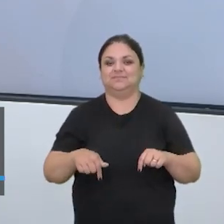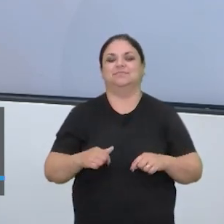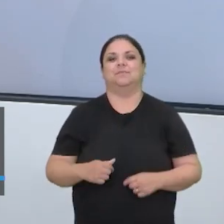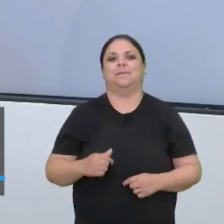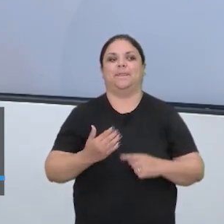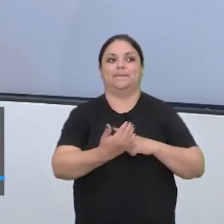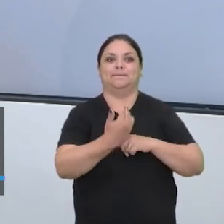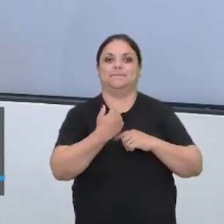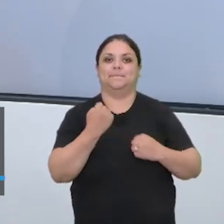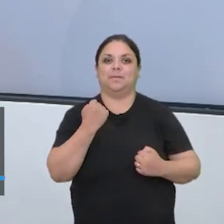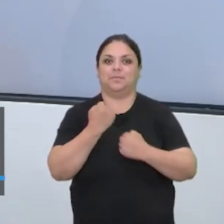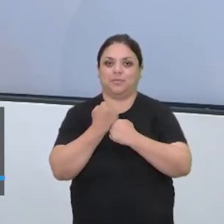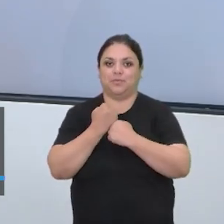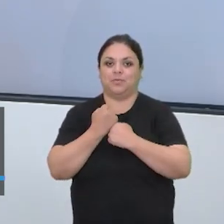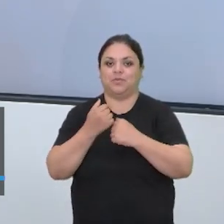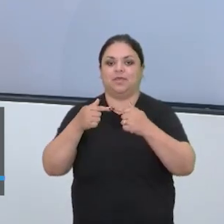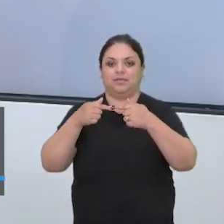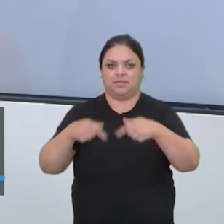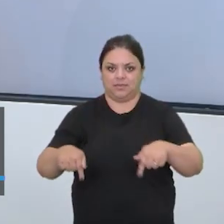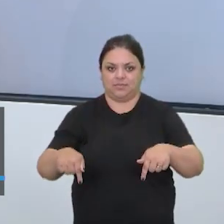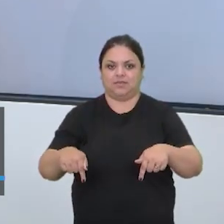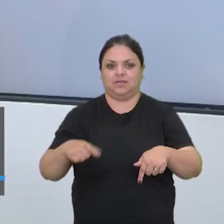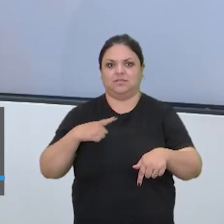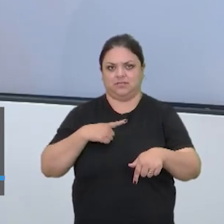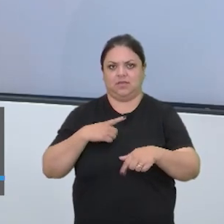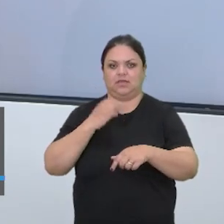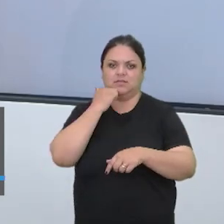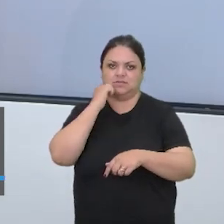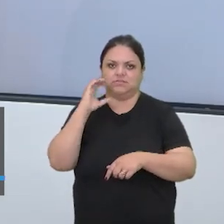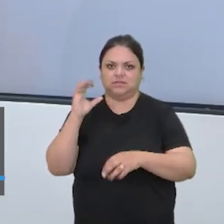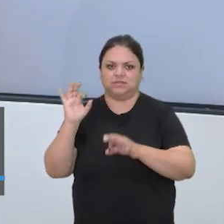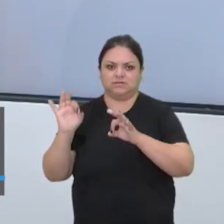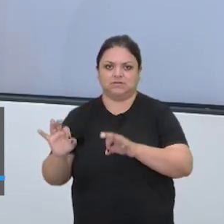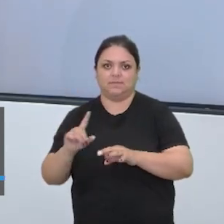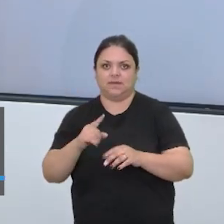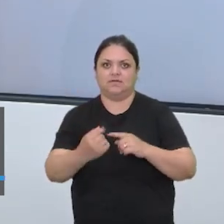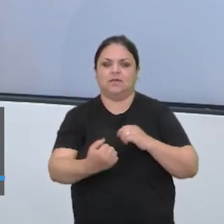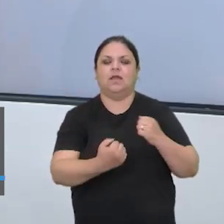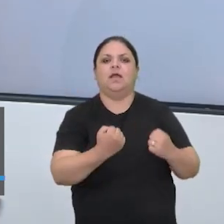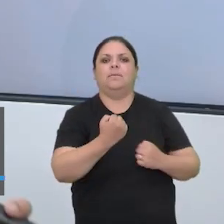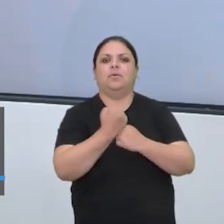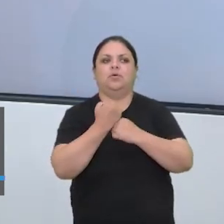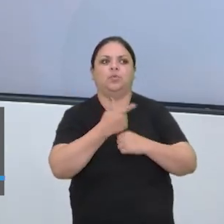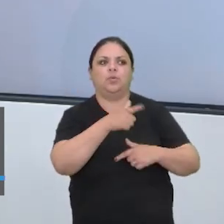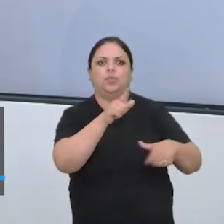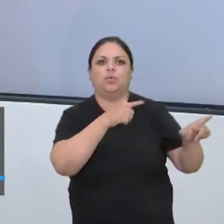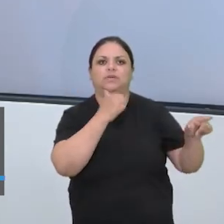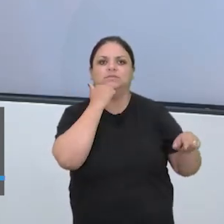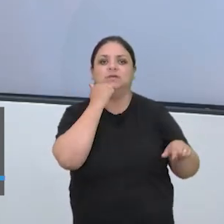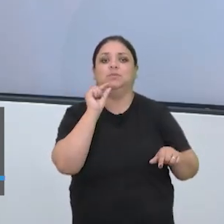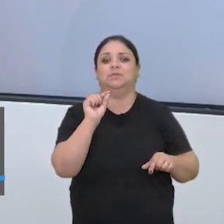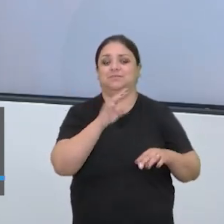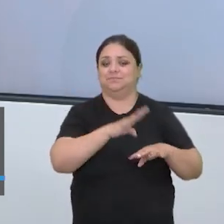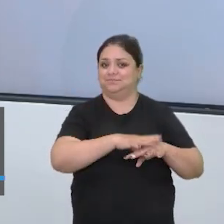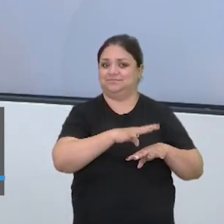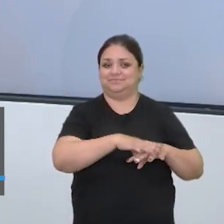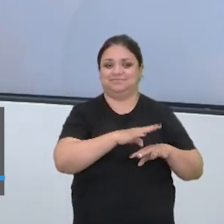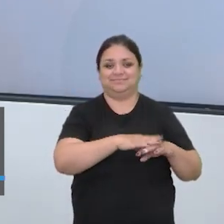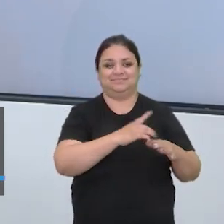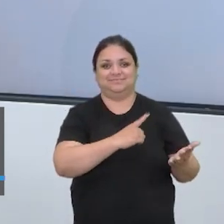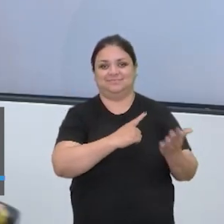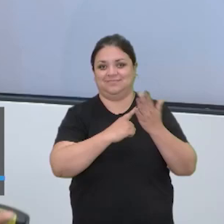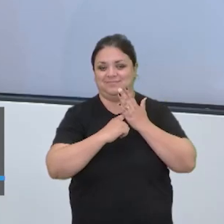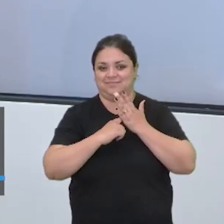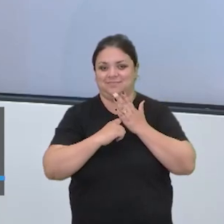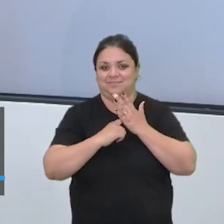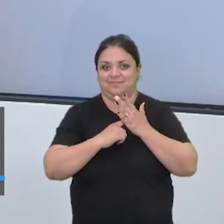que a química é uma ciência das exatas, mas por isso mesmo a gente precisa do apoio das outras ciências. Então a pessoal das exatas no sentido